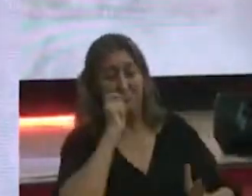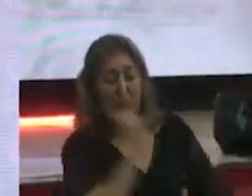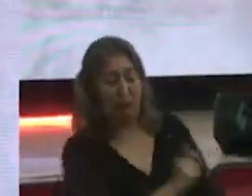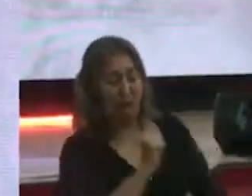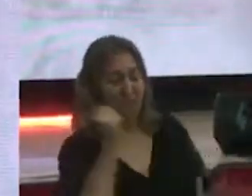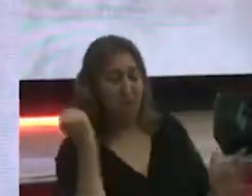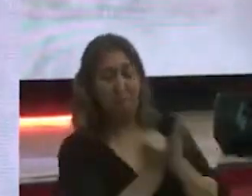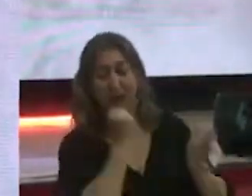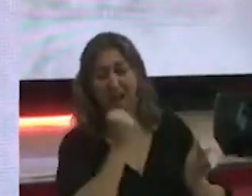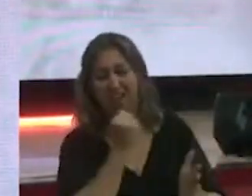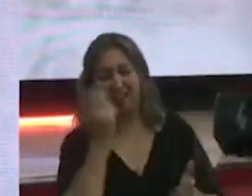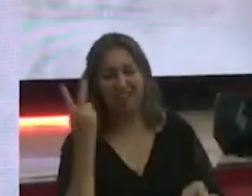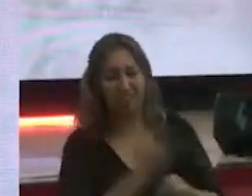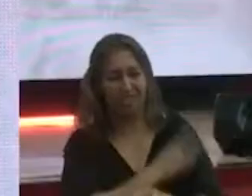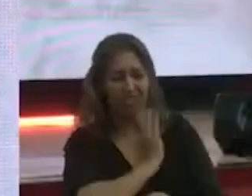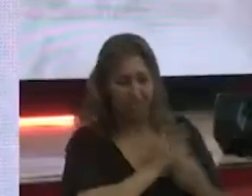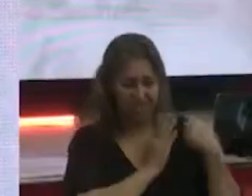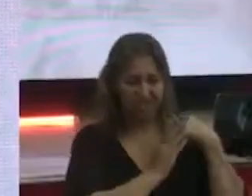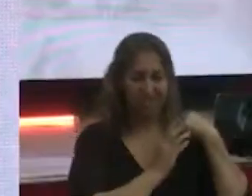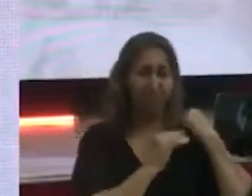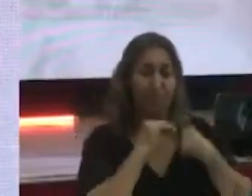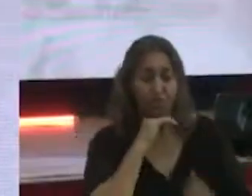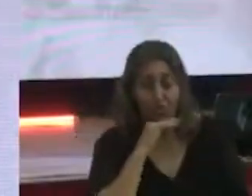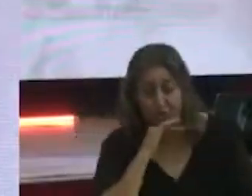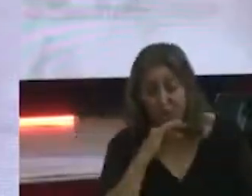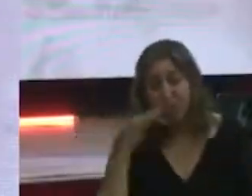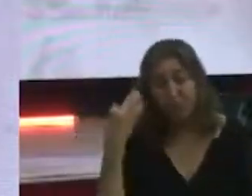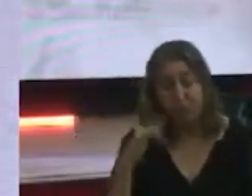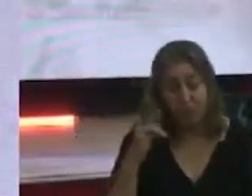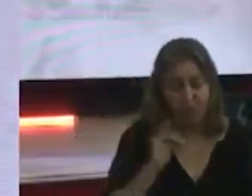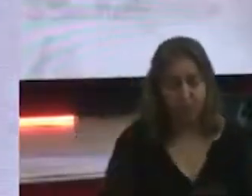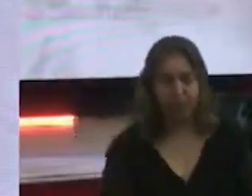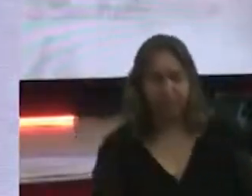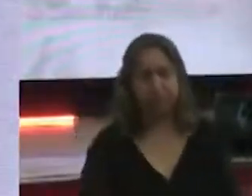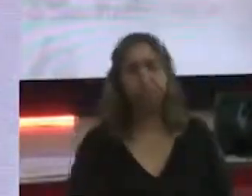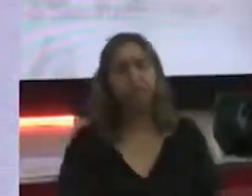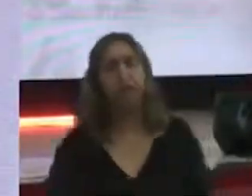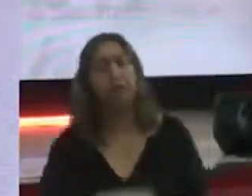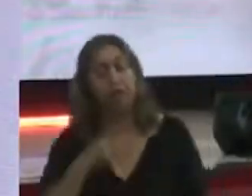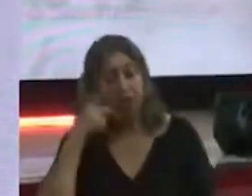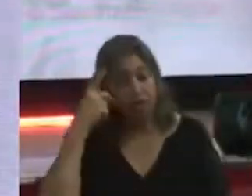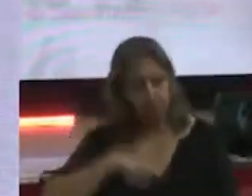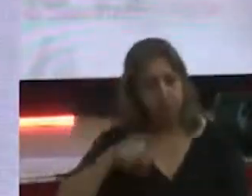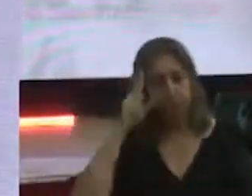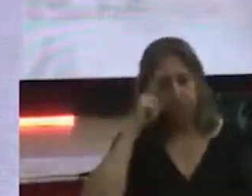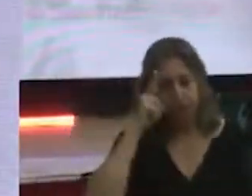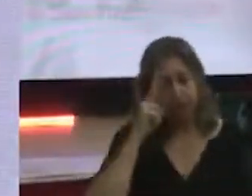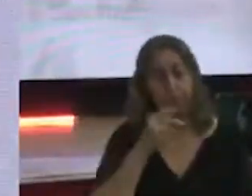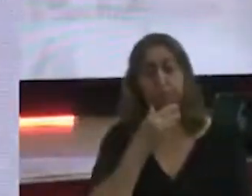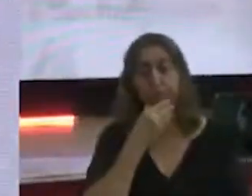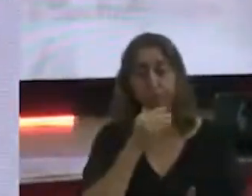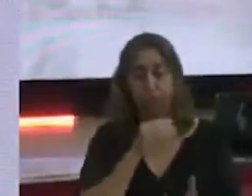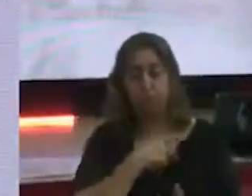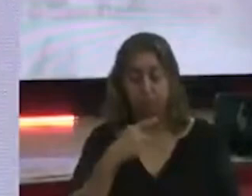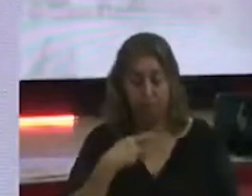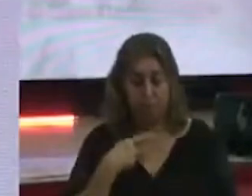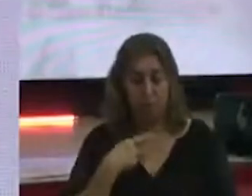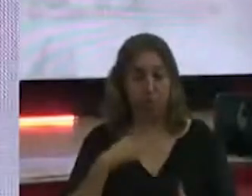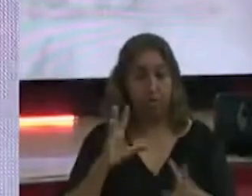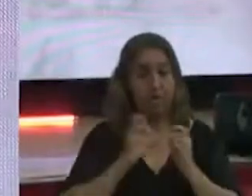palavra eu já contei aqui a história e vou contar de novo dizem que um pastor recebeu um casal no